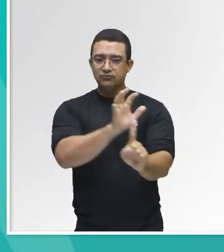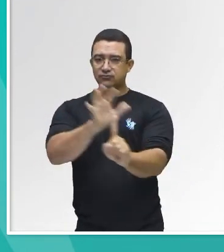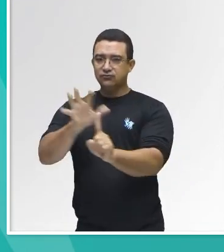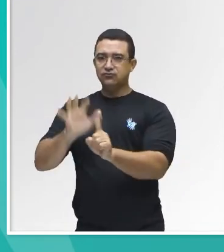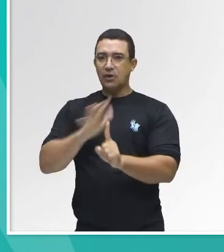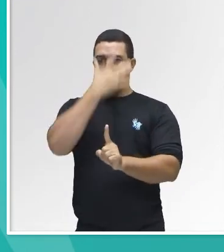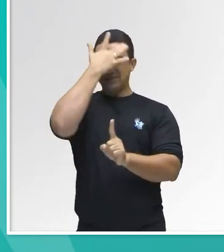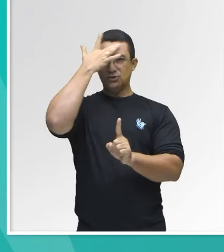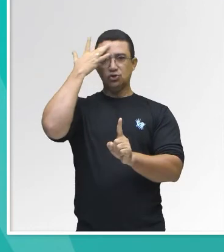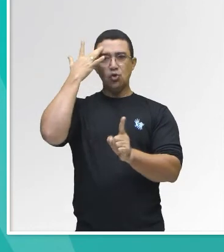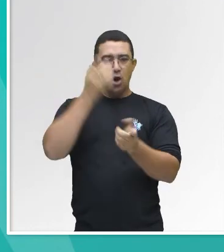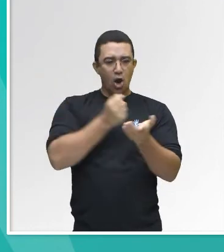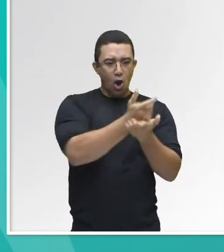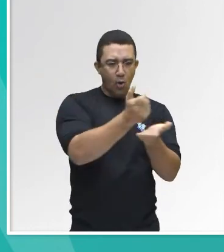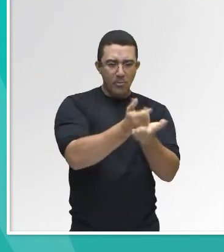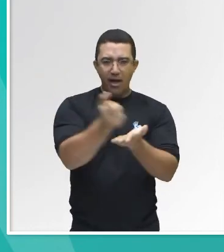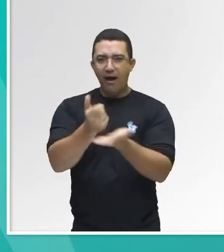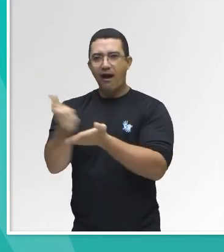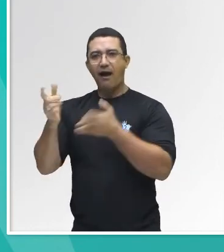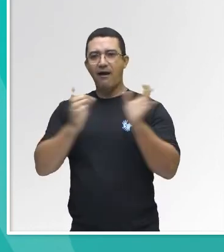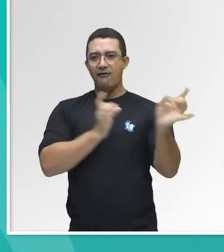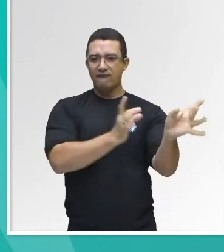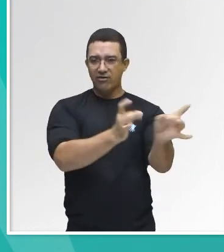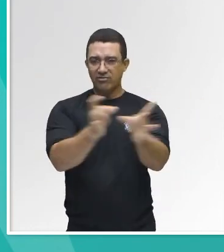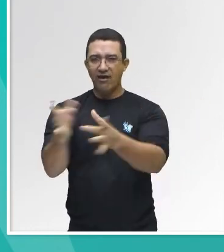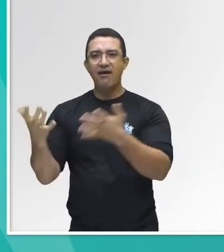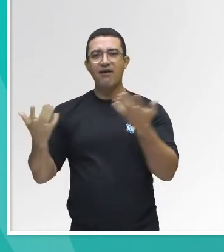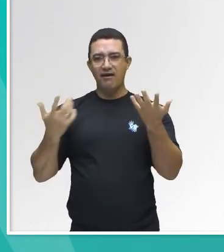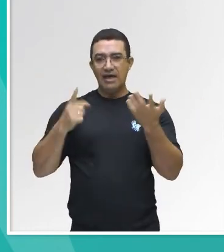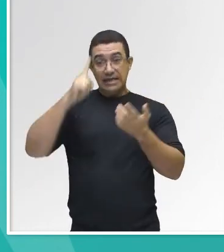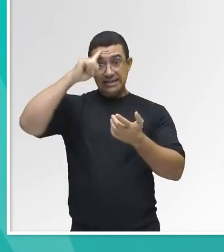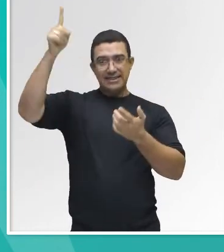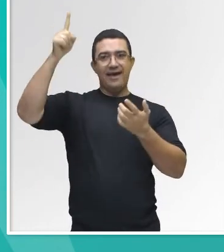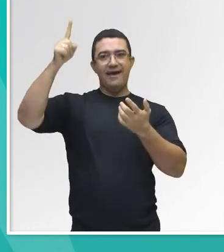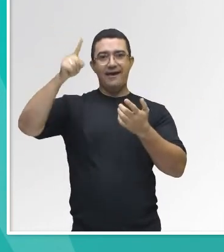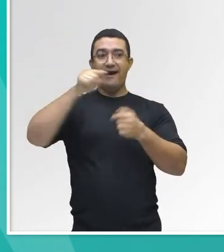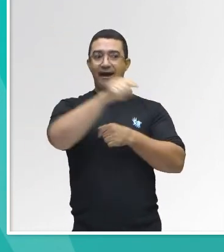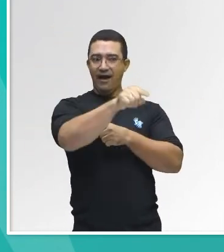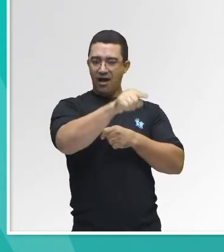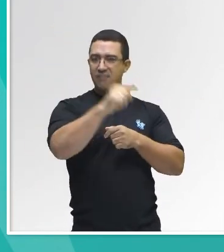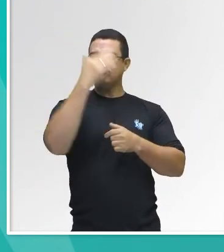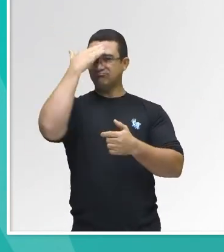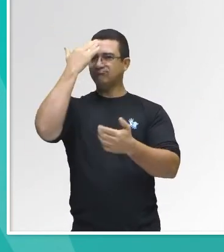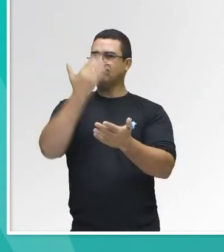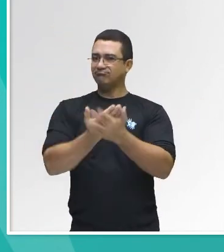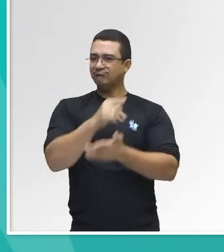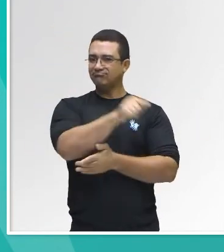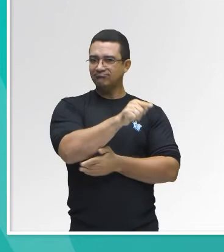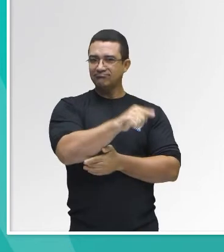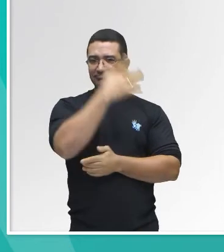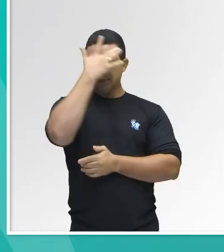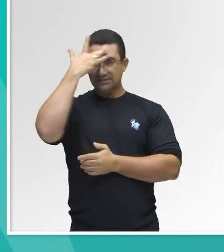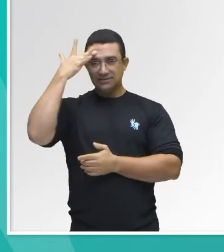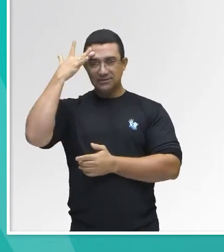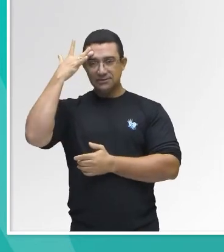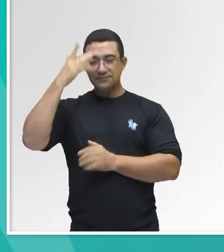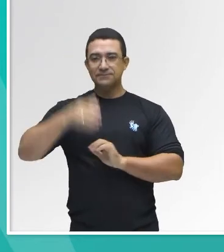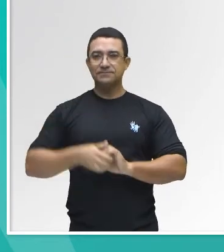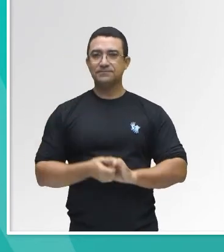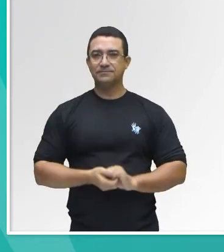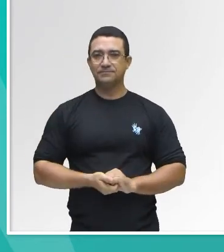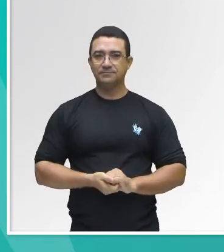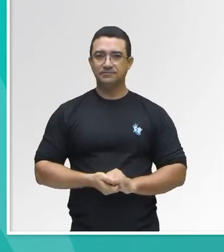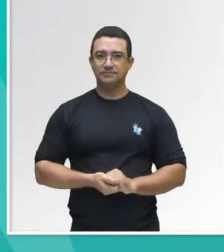que aquele serviço, aquele produto ou aquela ideia tem credibilidade. Tudo bem? Seguindo,